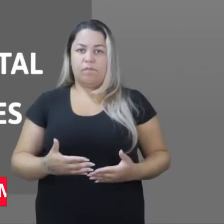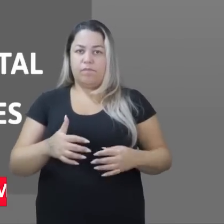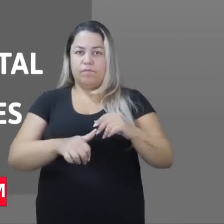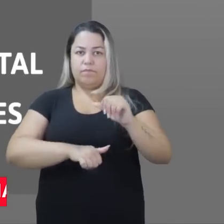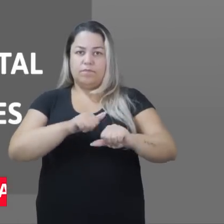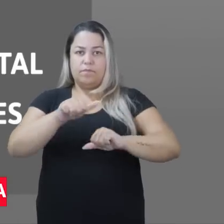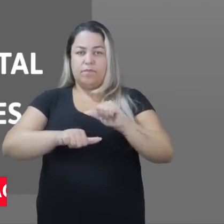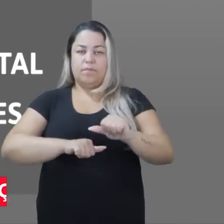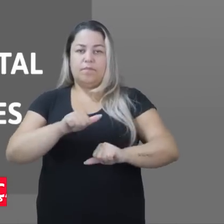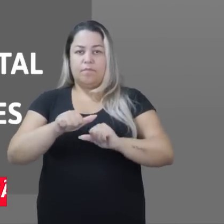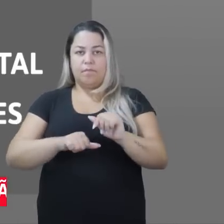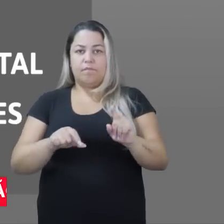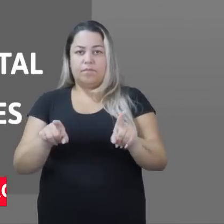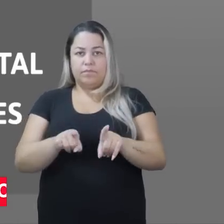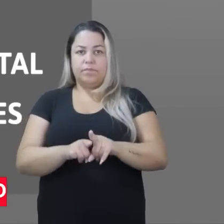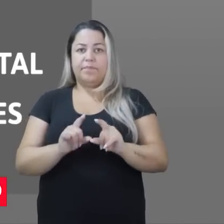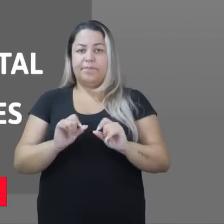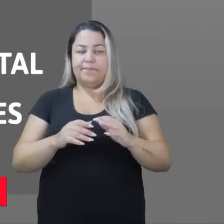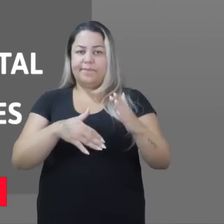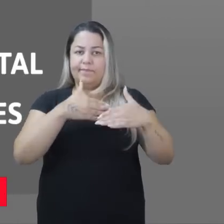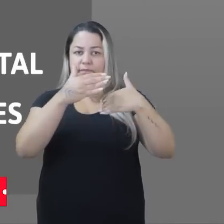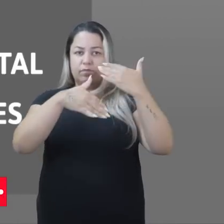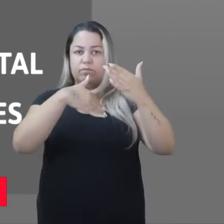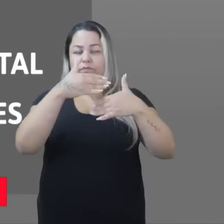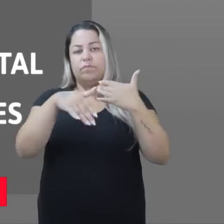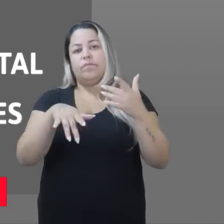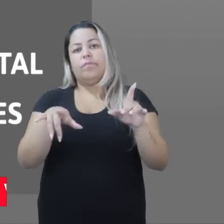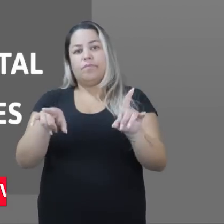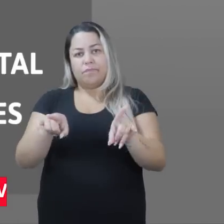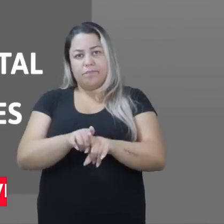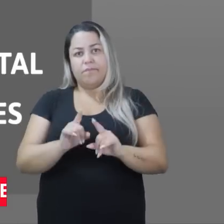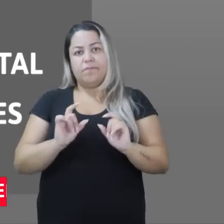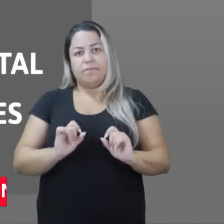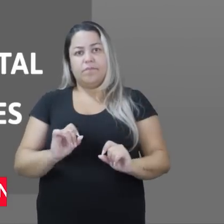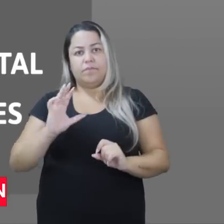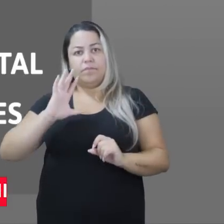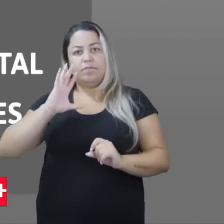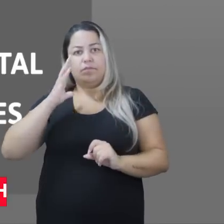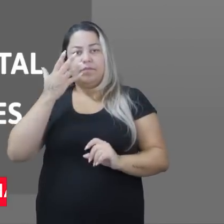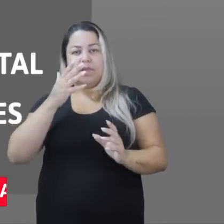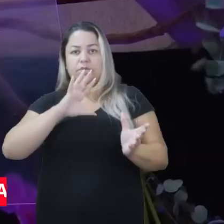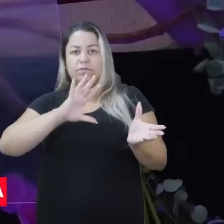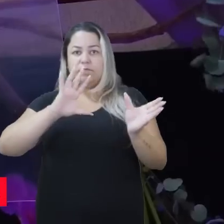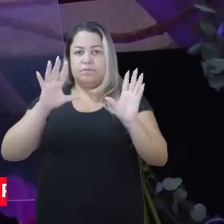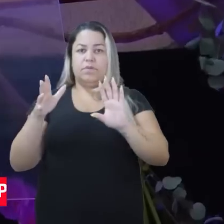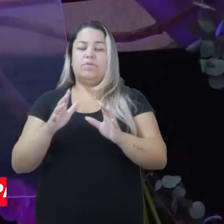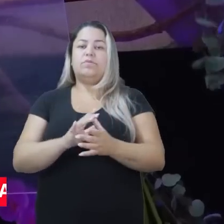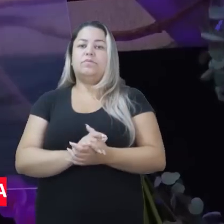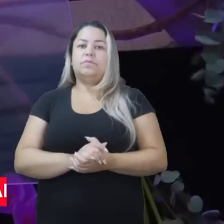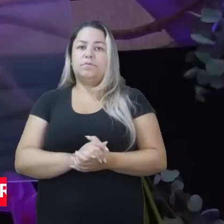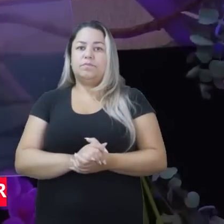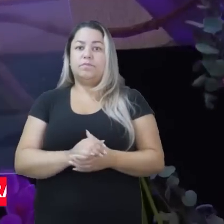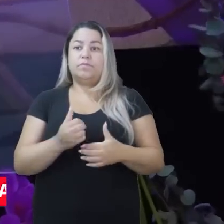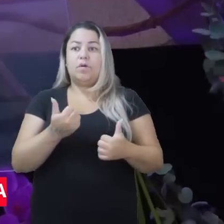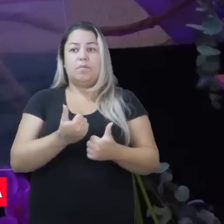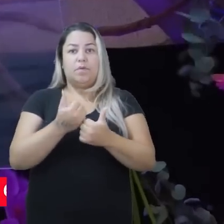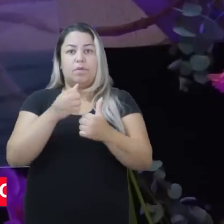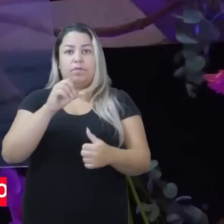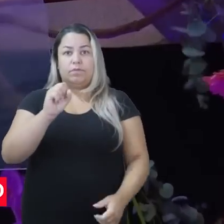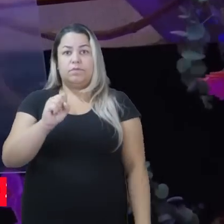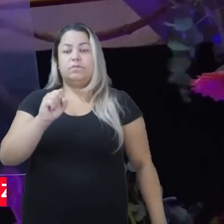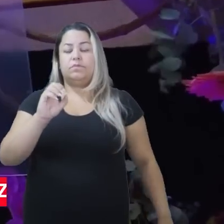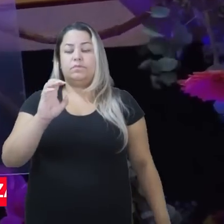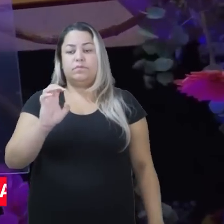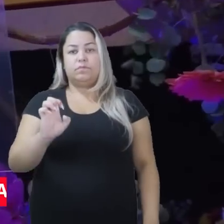transformação digital e desenvolvimento sustentável e soluções climáticas. Com o apoio do SEBRAE, que